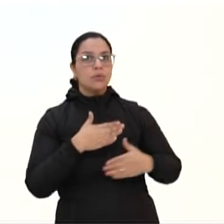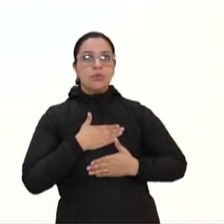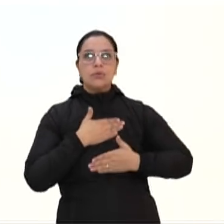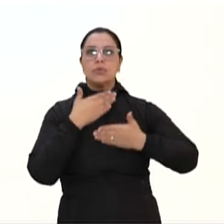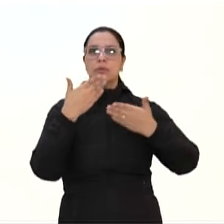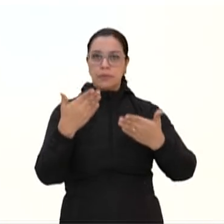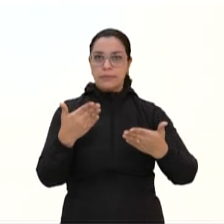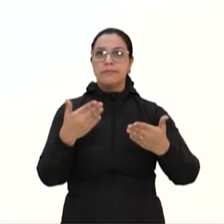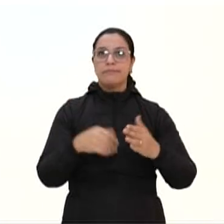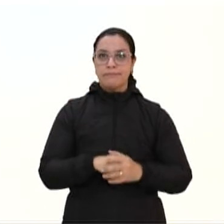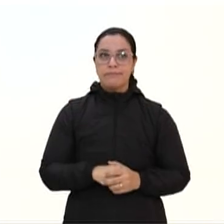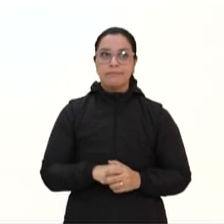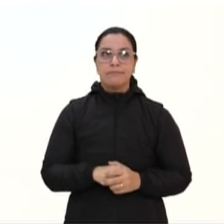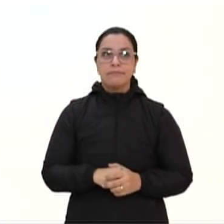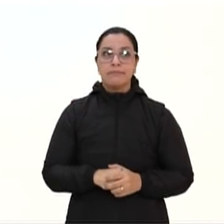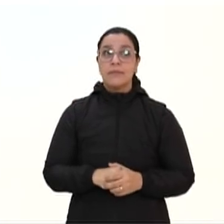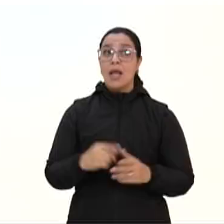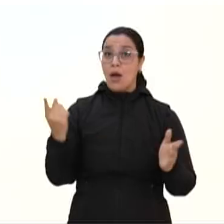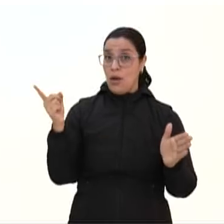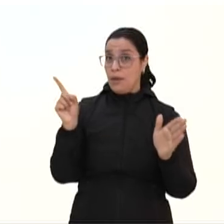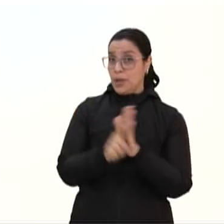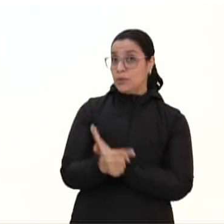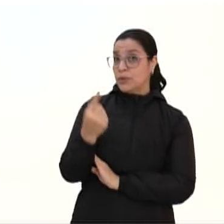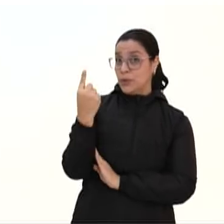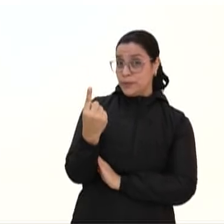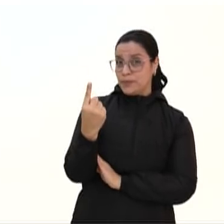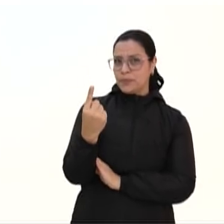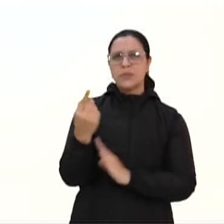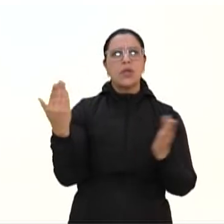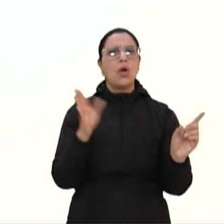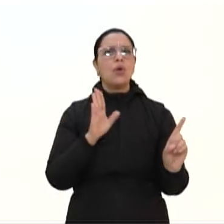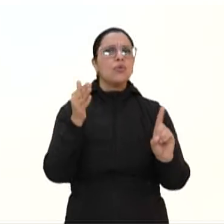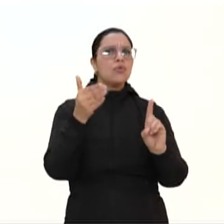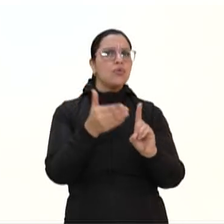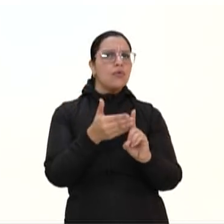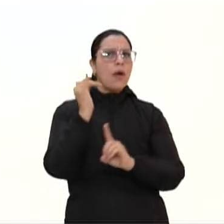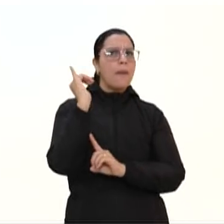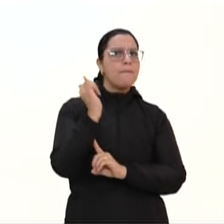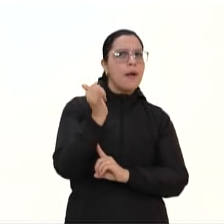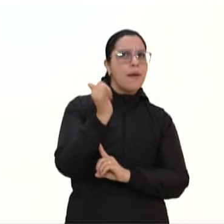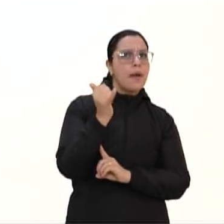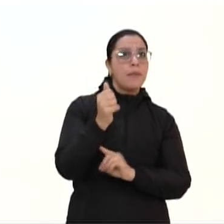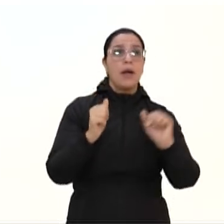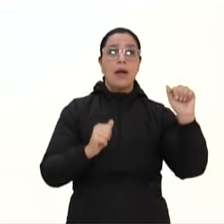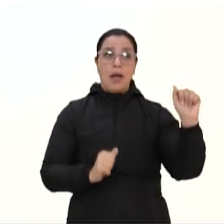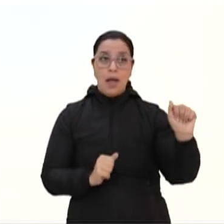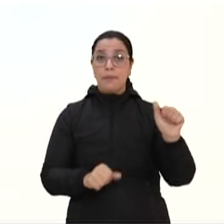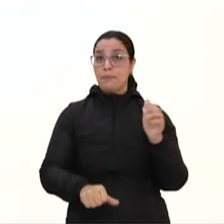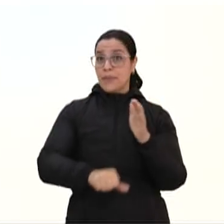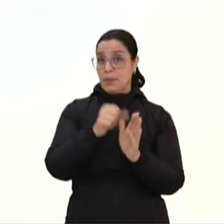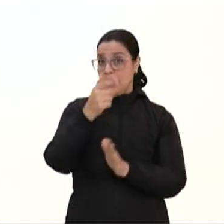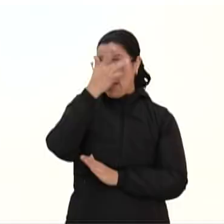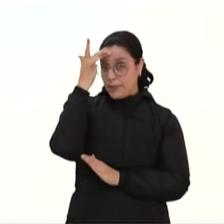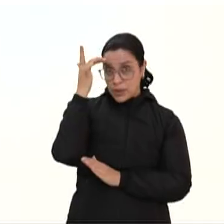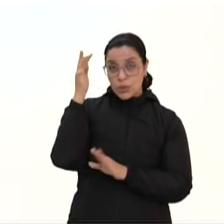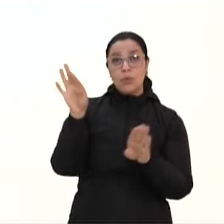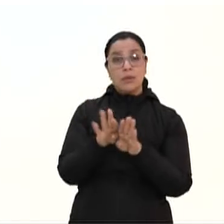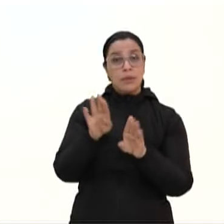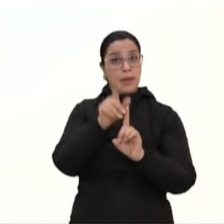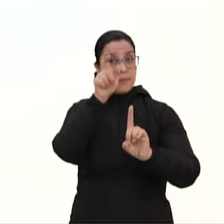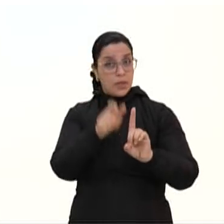vergonha, mas que ousadia. Todos se precipitaram para a porta, a empregada levou as mãos à cabeça. Mas a